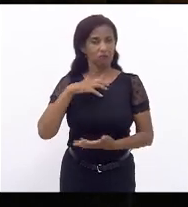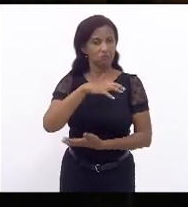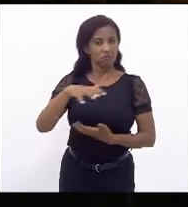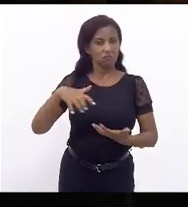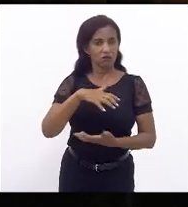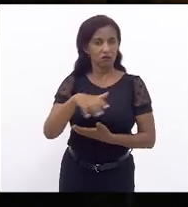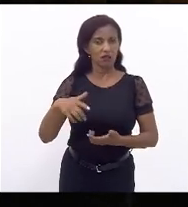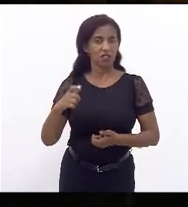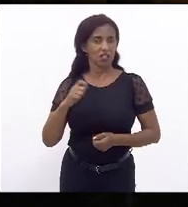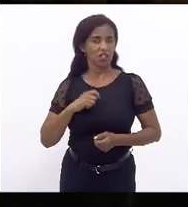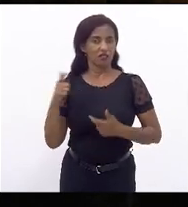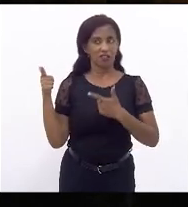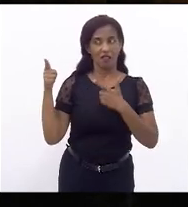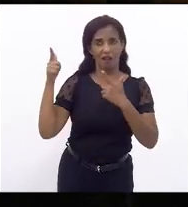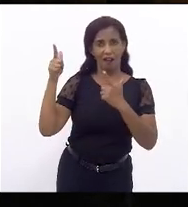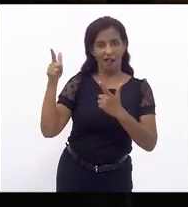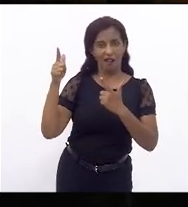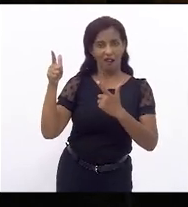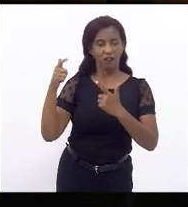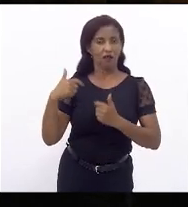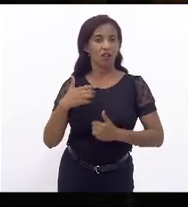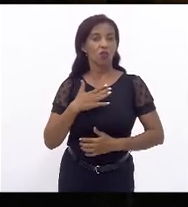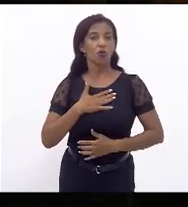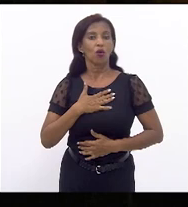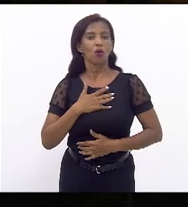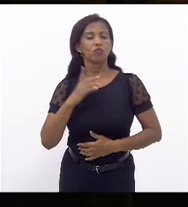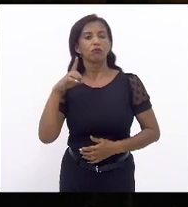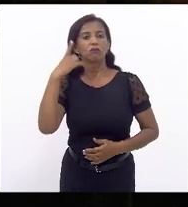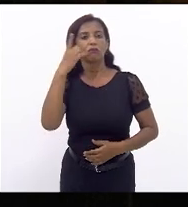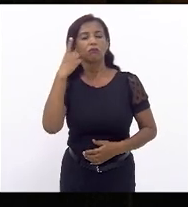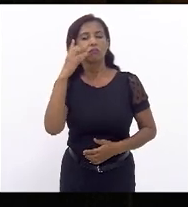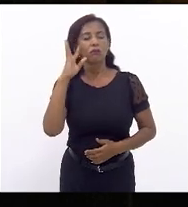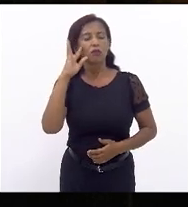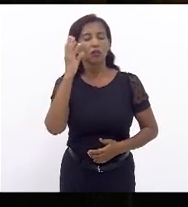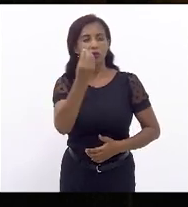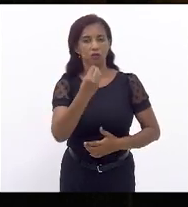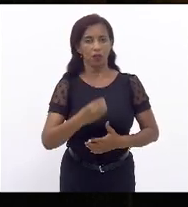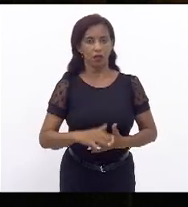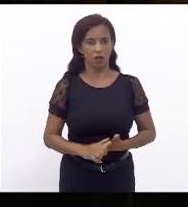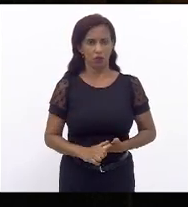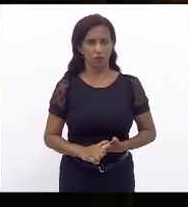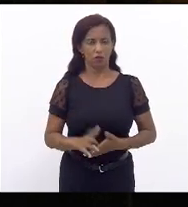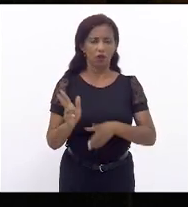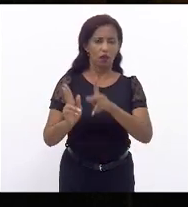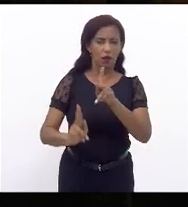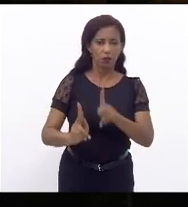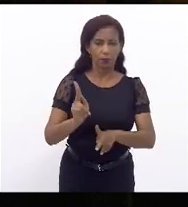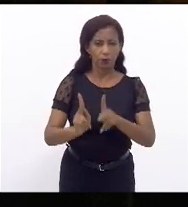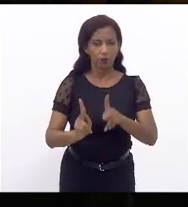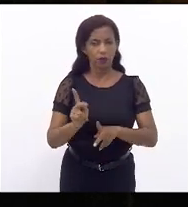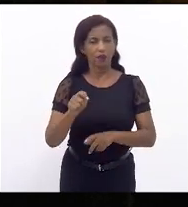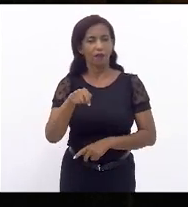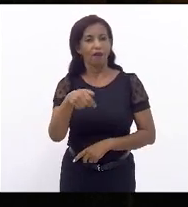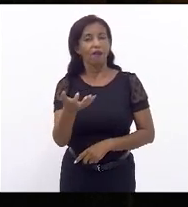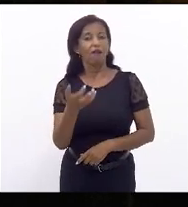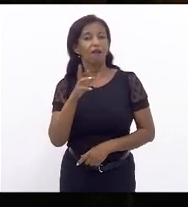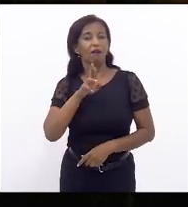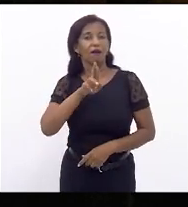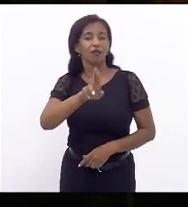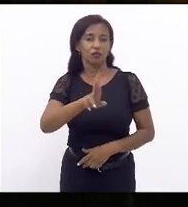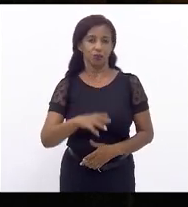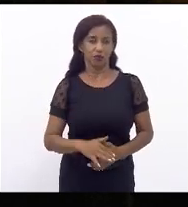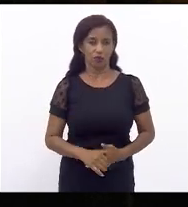manifestação e de fazer arminhas, eu quero ser uma deputada de resultados. A população, ela quer